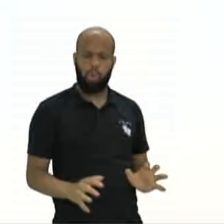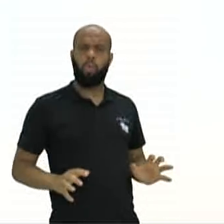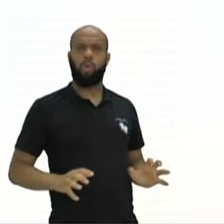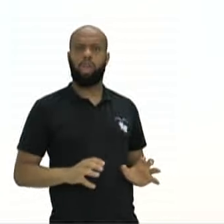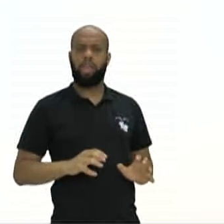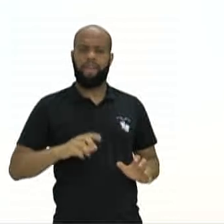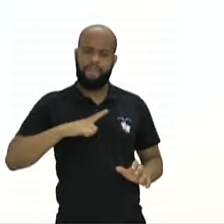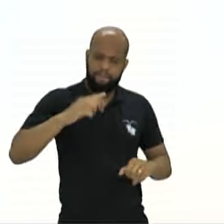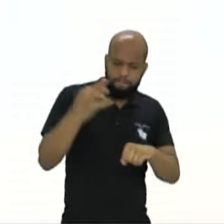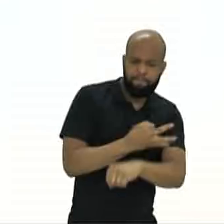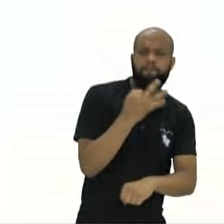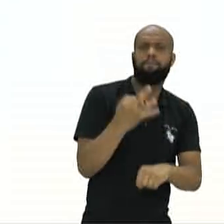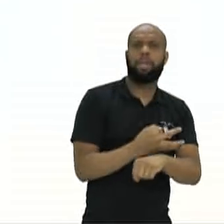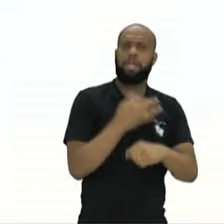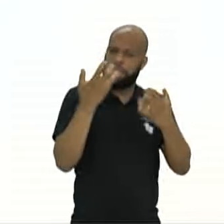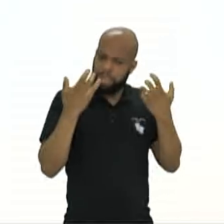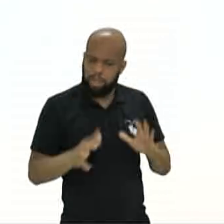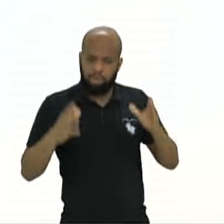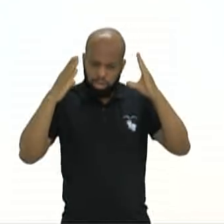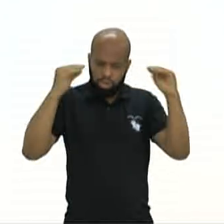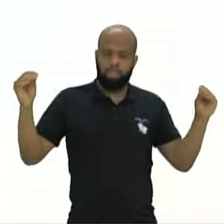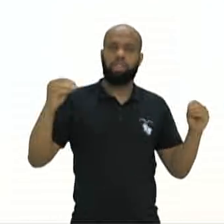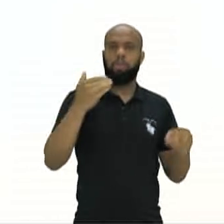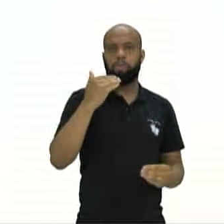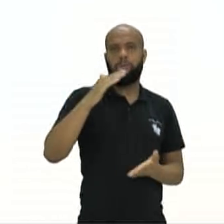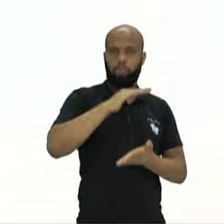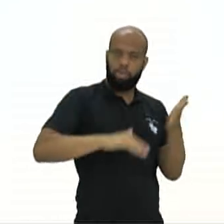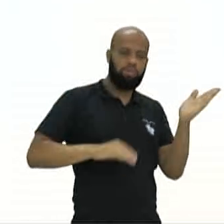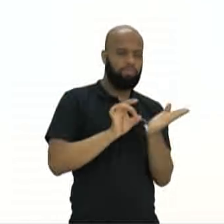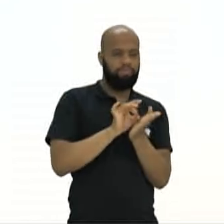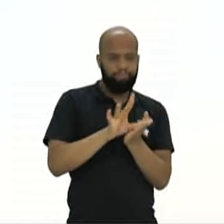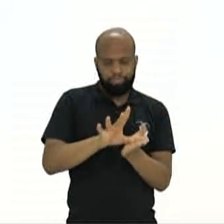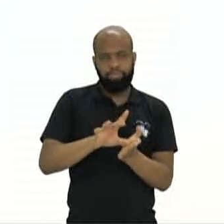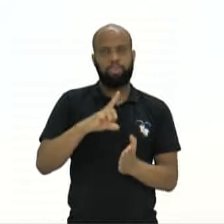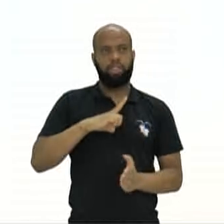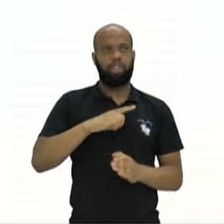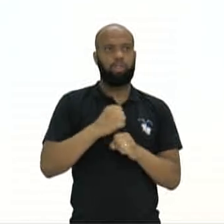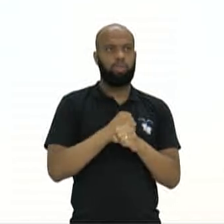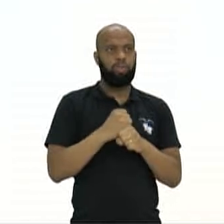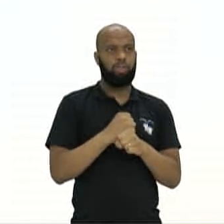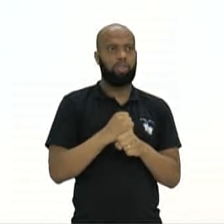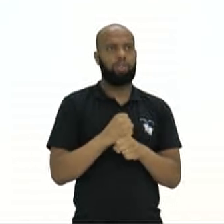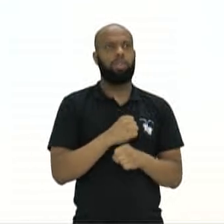né? A resistência dos luso-brasileiros que termina com a expulsão em